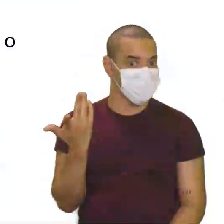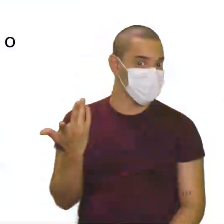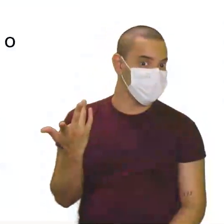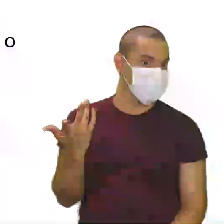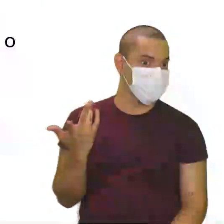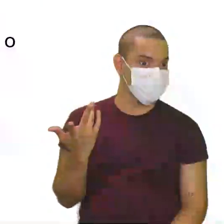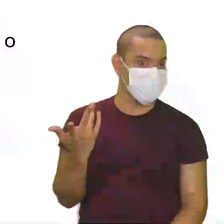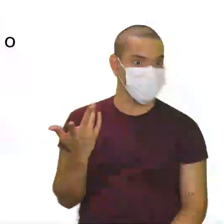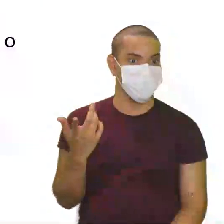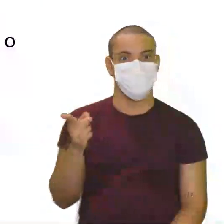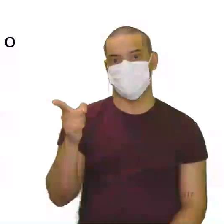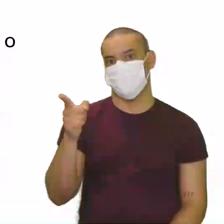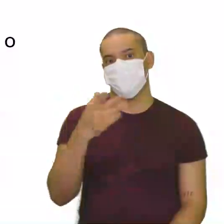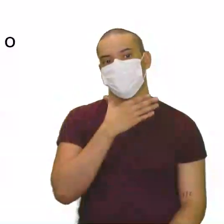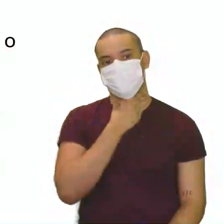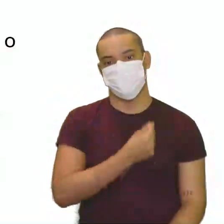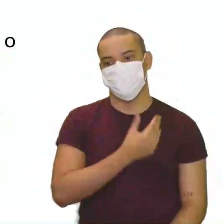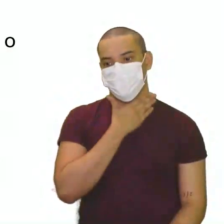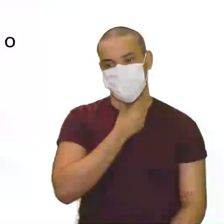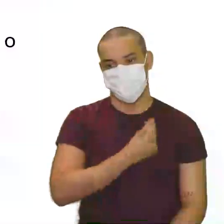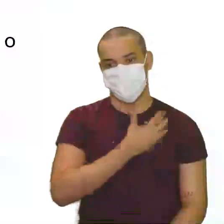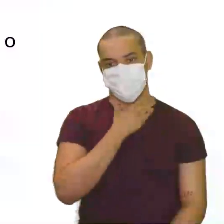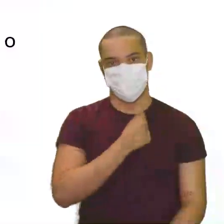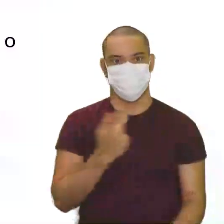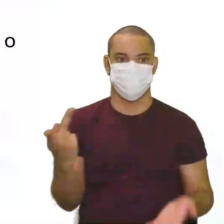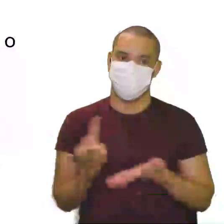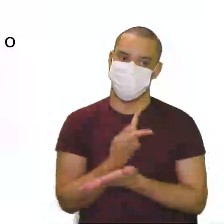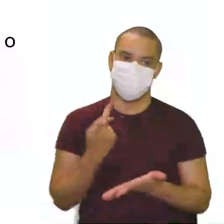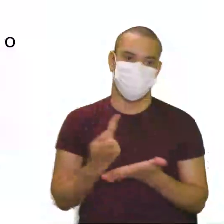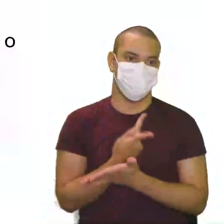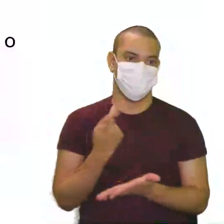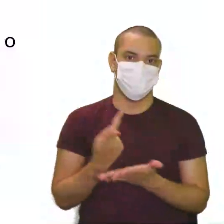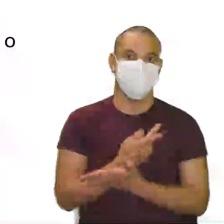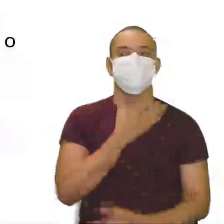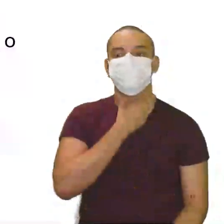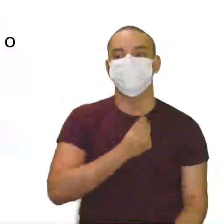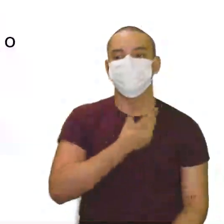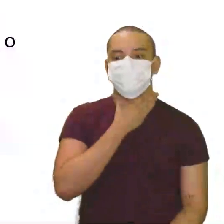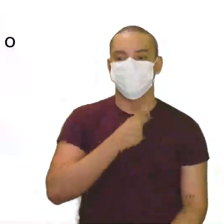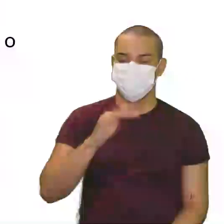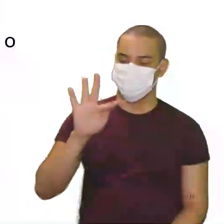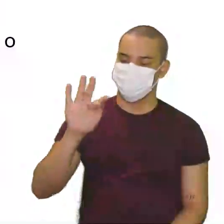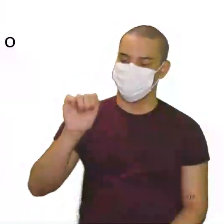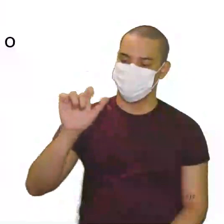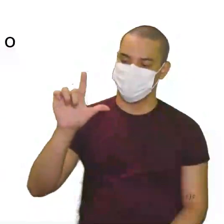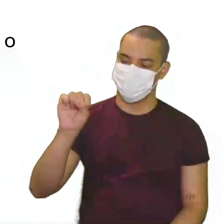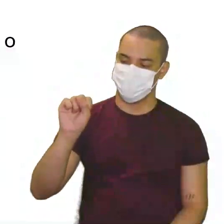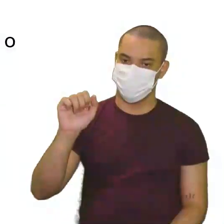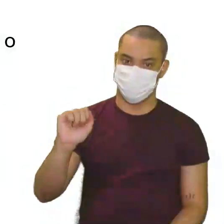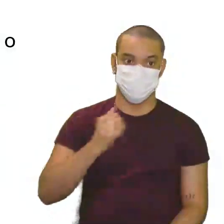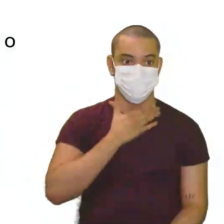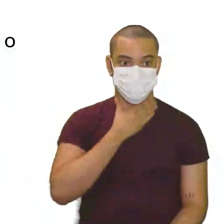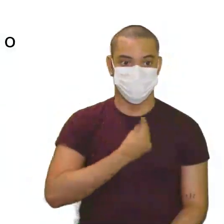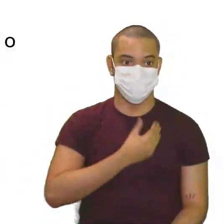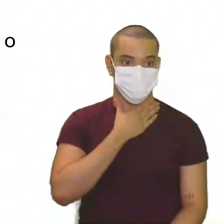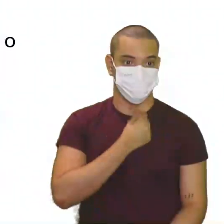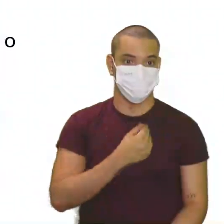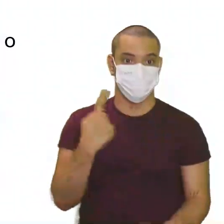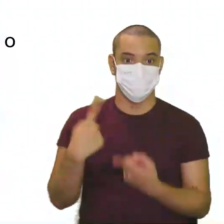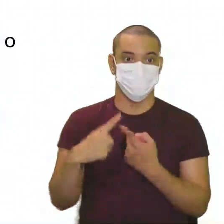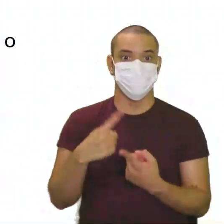vamos lá não se alternativa ali é falso Então se fosse tá de Mileto um lugar de Aristóteles nós